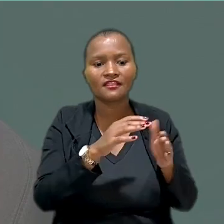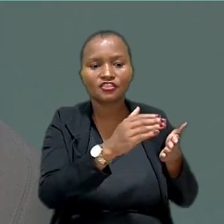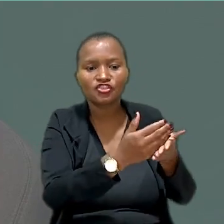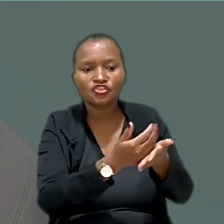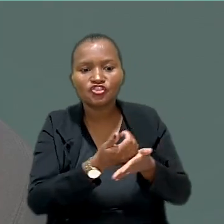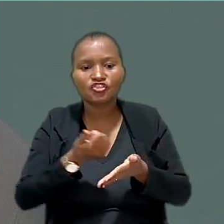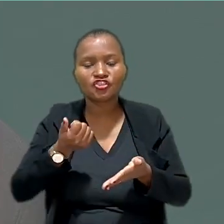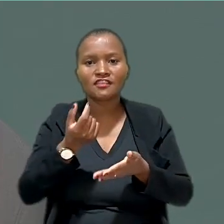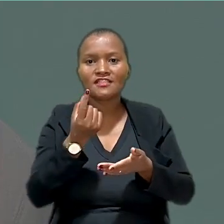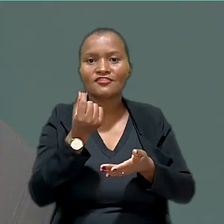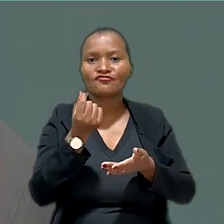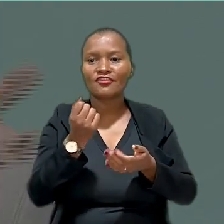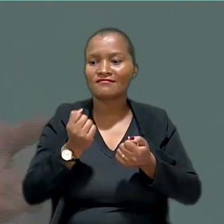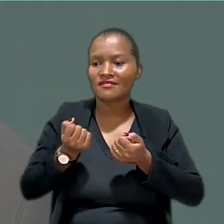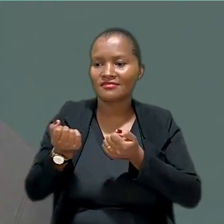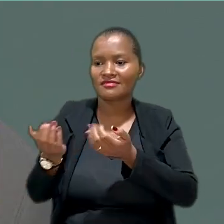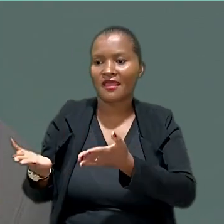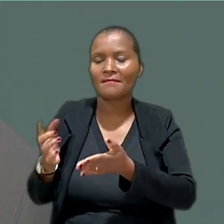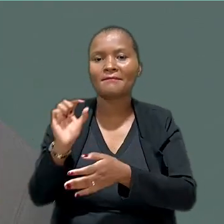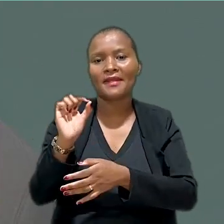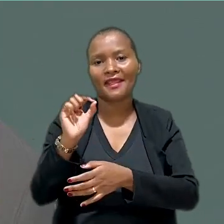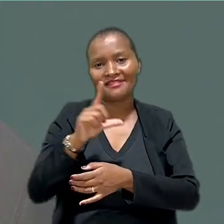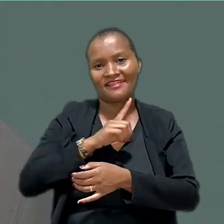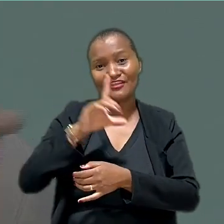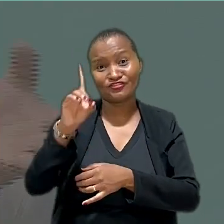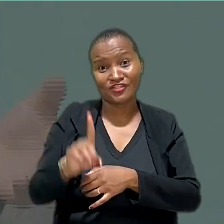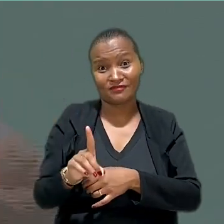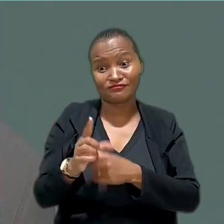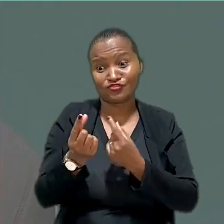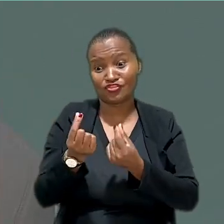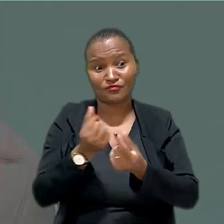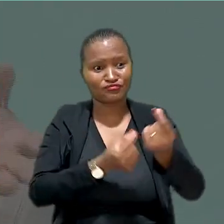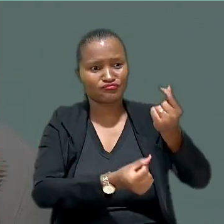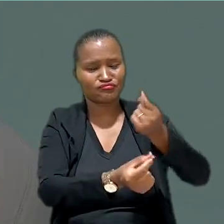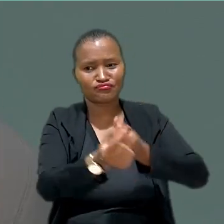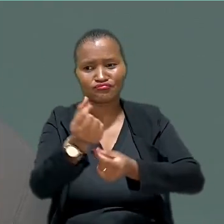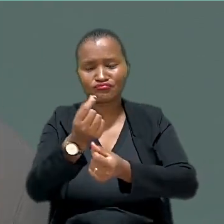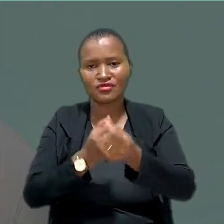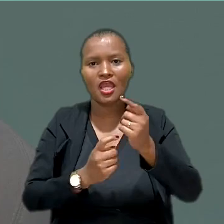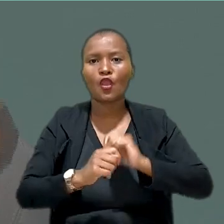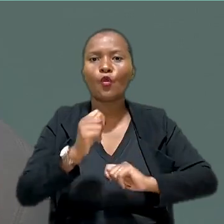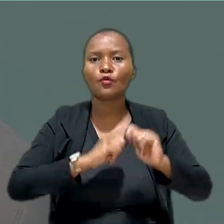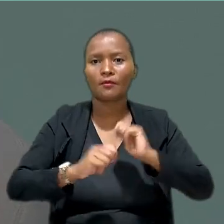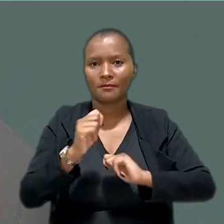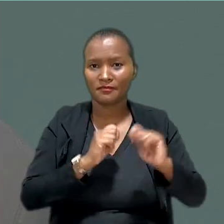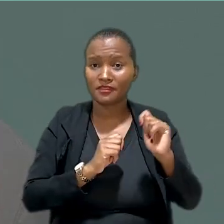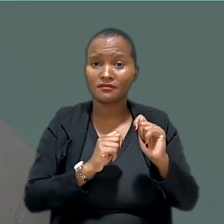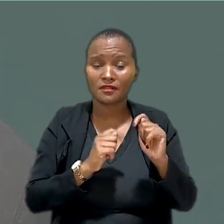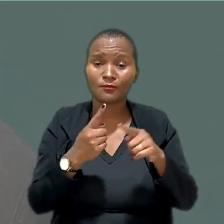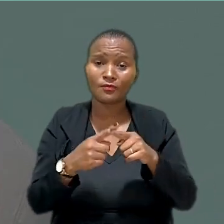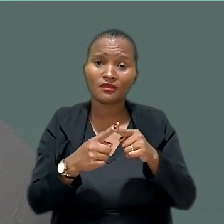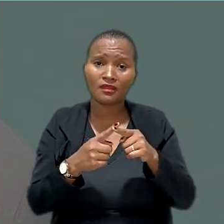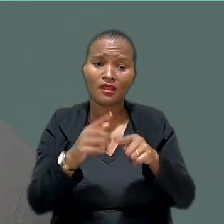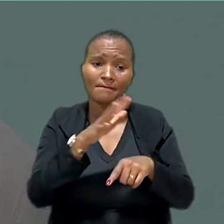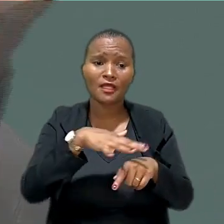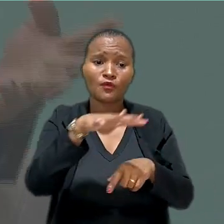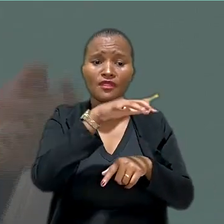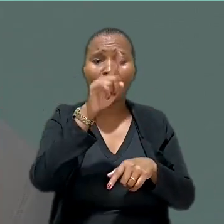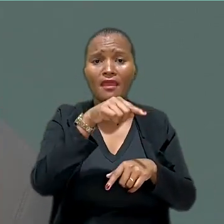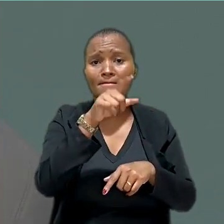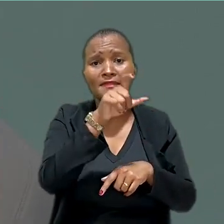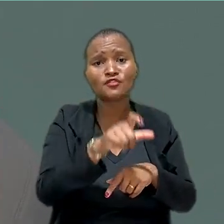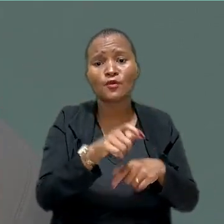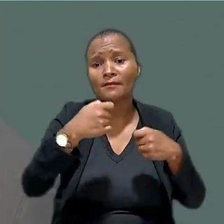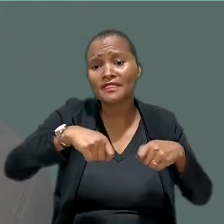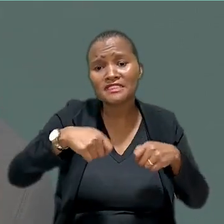e restitui a quem de direito, e esse dinheiro circula na economia, porque as pessoas, a sua maior parte, são pessoas que dependem desse dinheiro para pagar